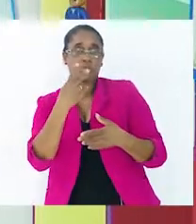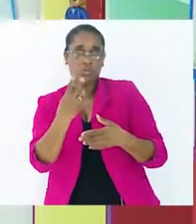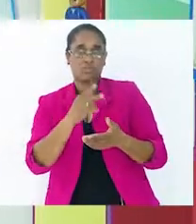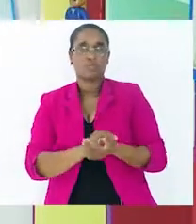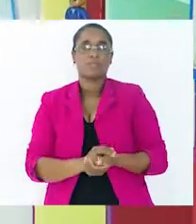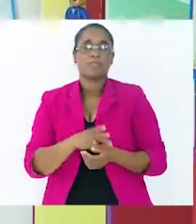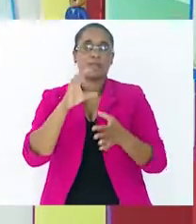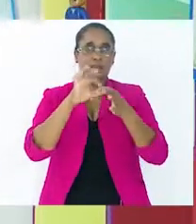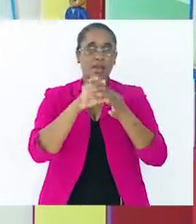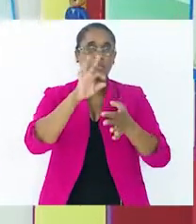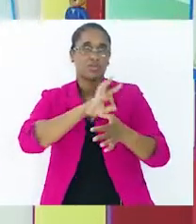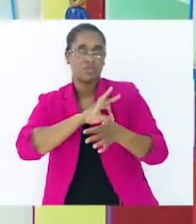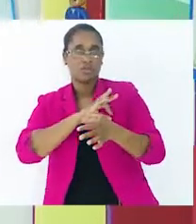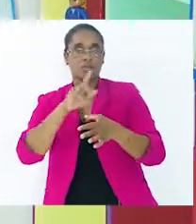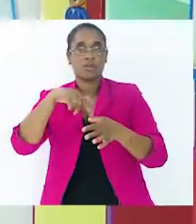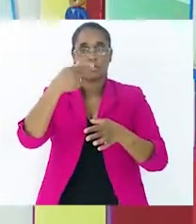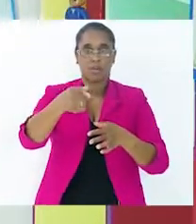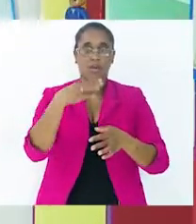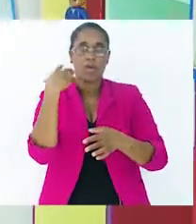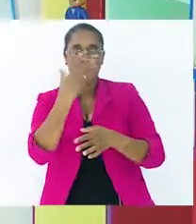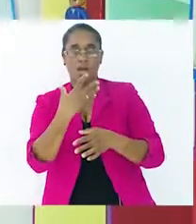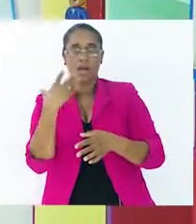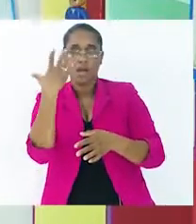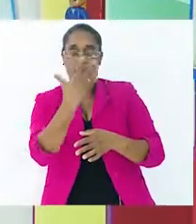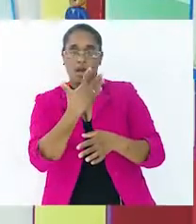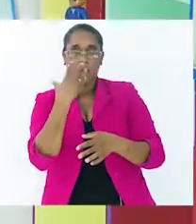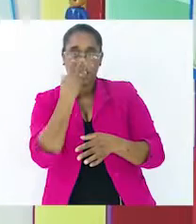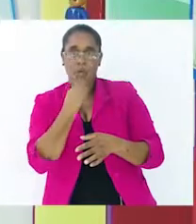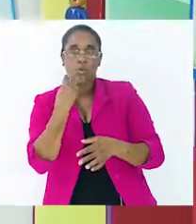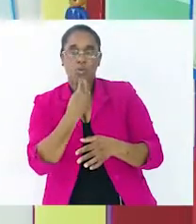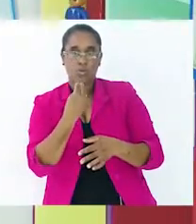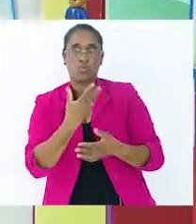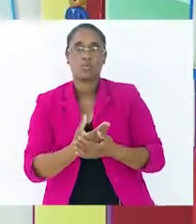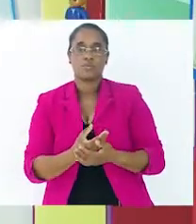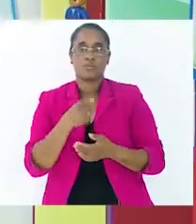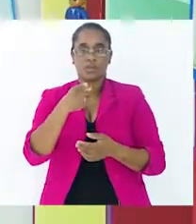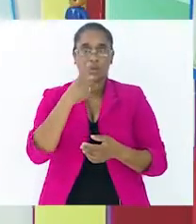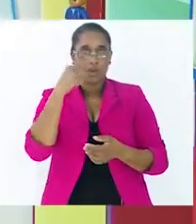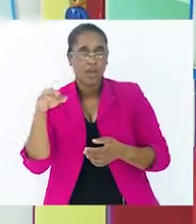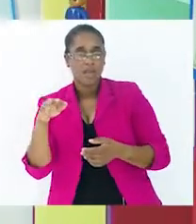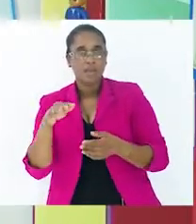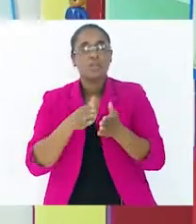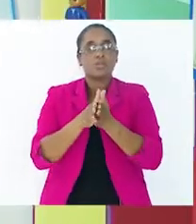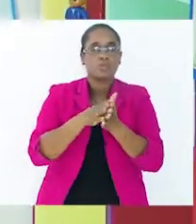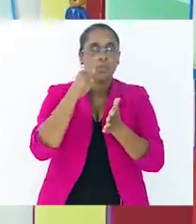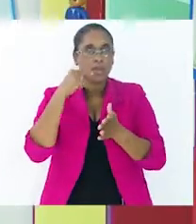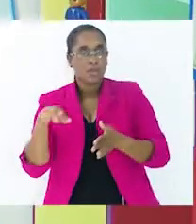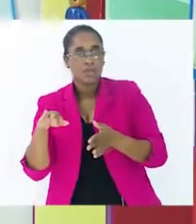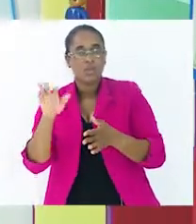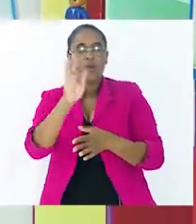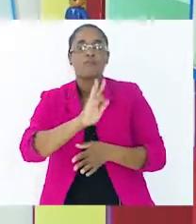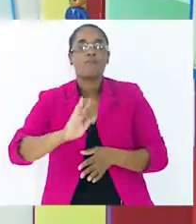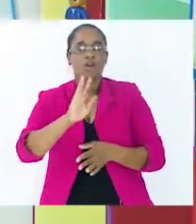tratamento direcionado do professor para o aluno, para o menino, onde ele utilizou menino como forma de tratamento.